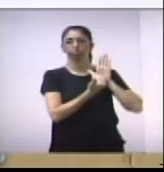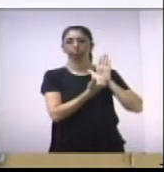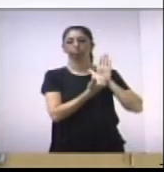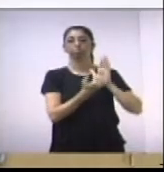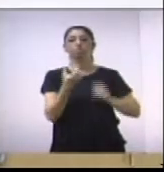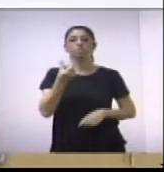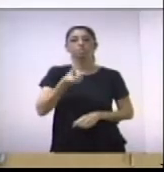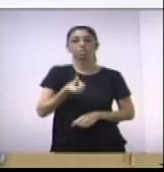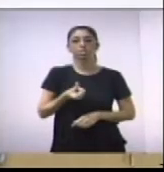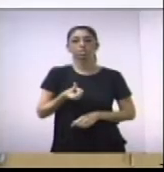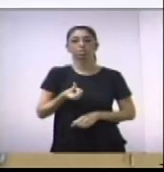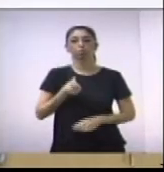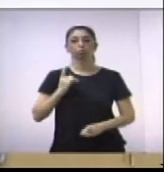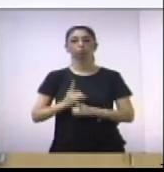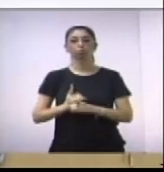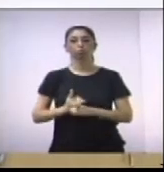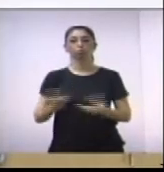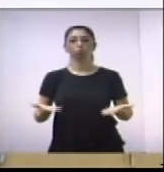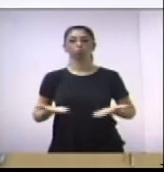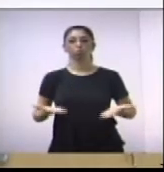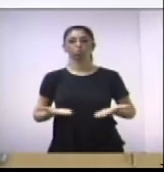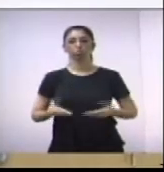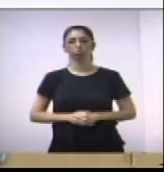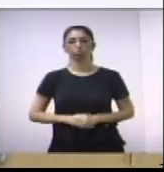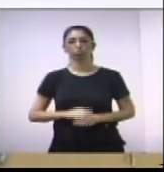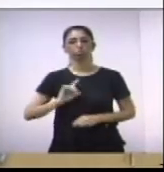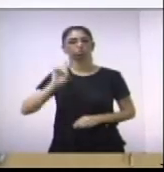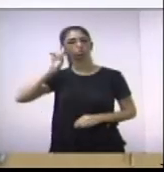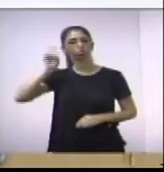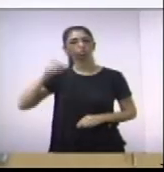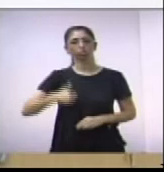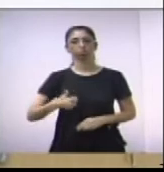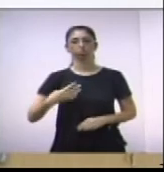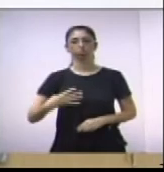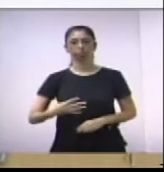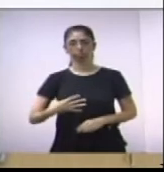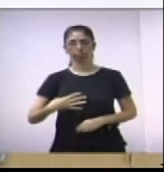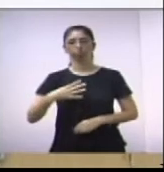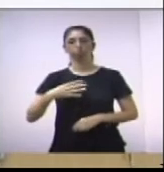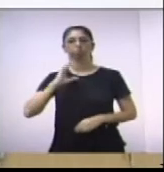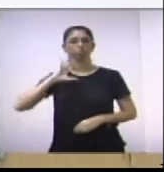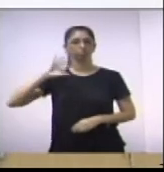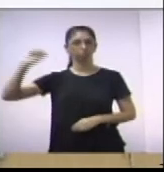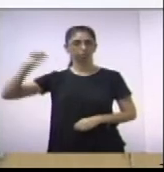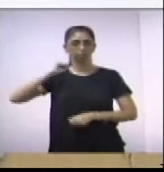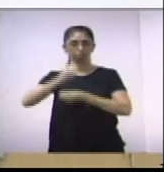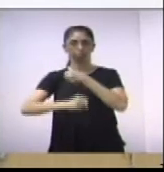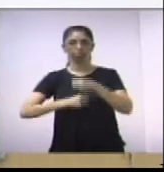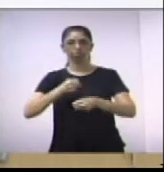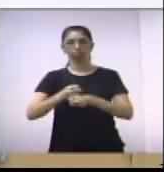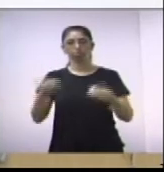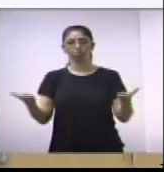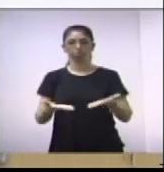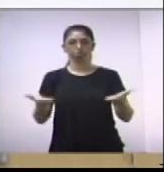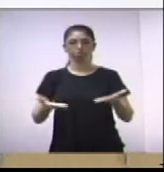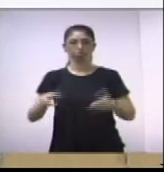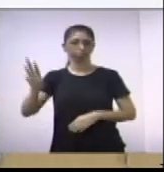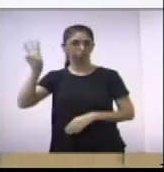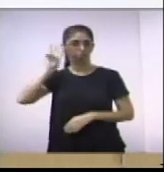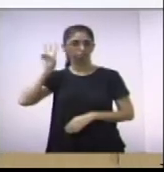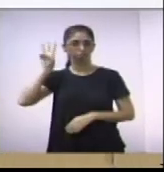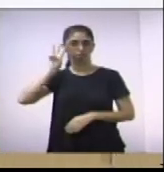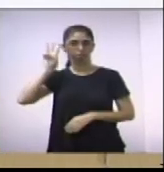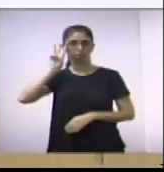sexta sessão ordinária, a ser realizada no dia 14 de abril de 2015, terça-feira. Solicito ao